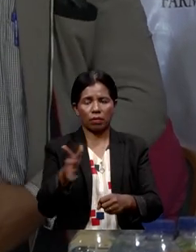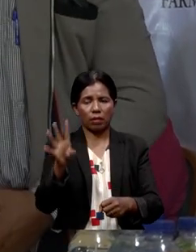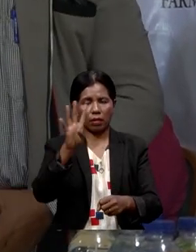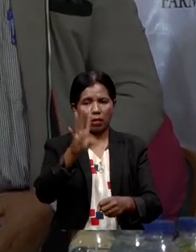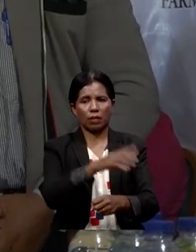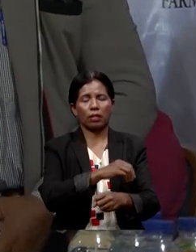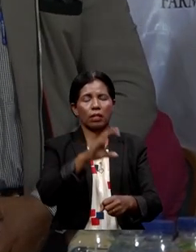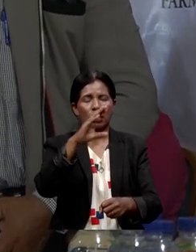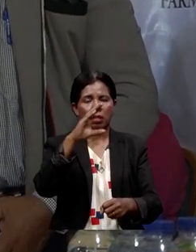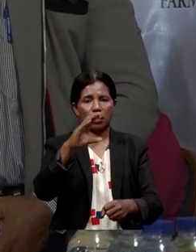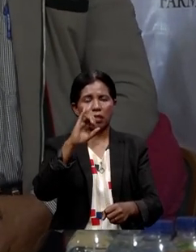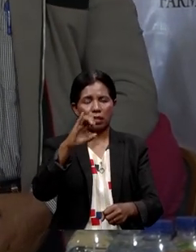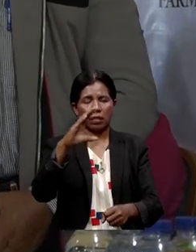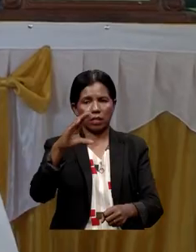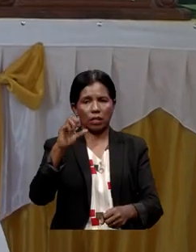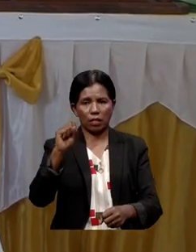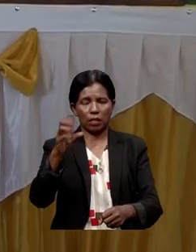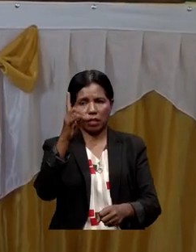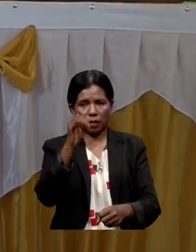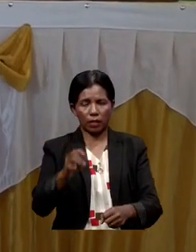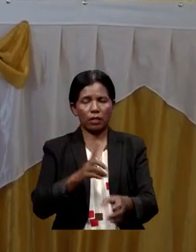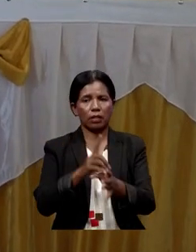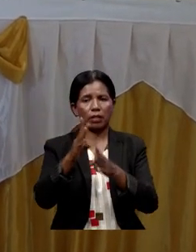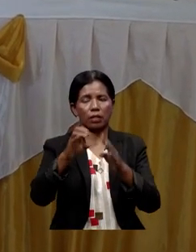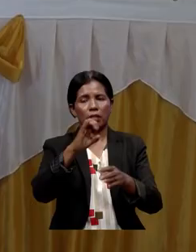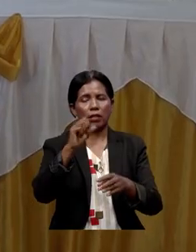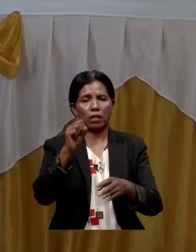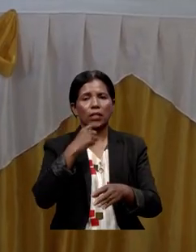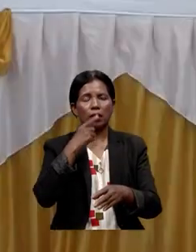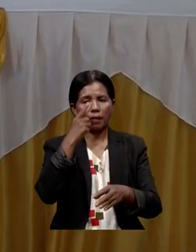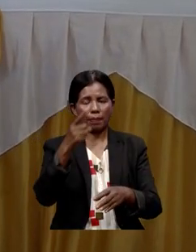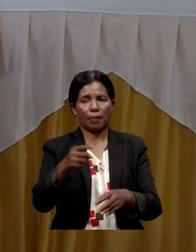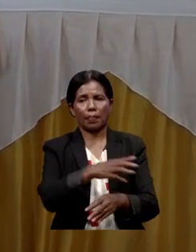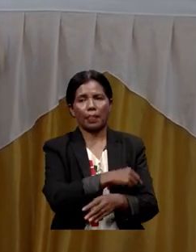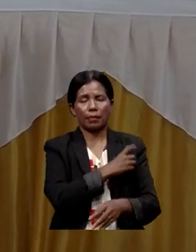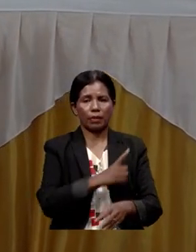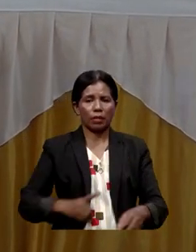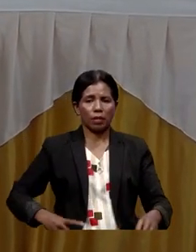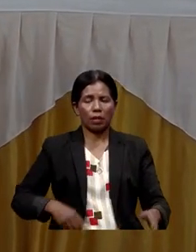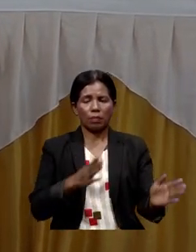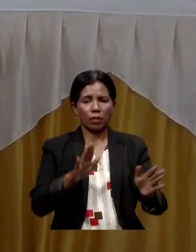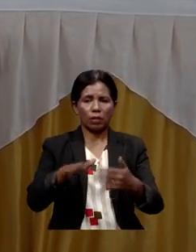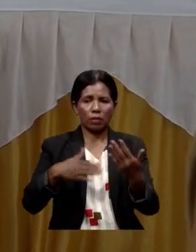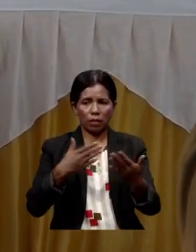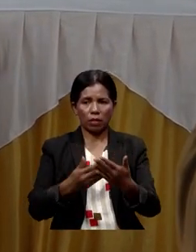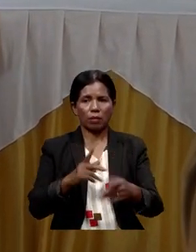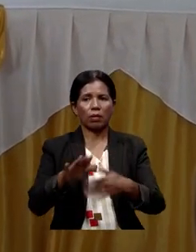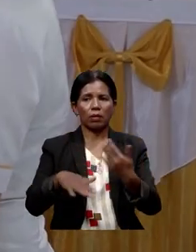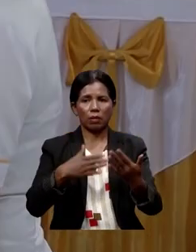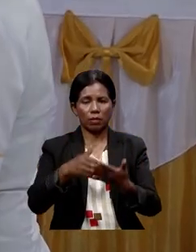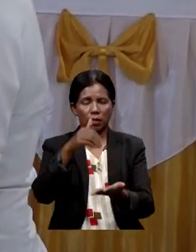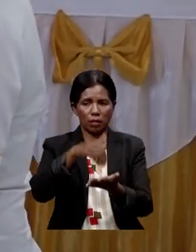salão ICS Dili. Reitor ICS Leon Borges Atete, judicium a processo toma cursi judiciário sirani